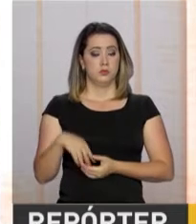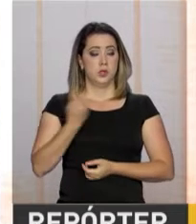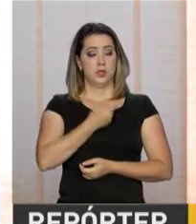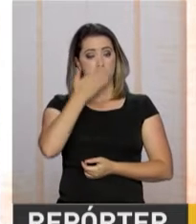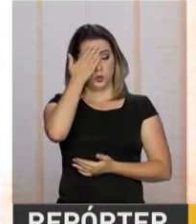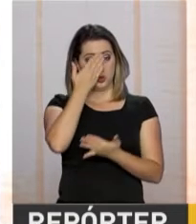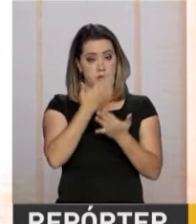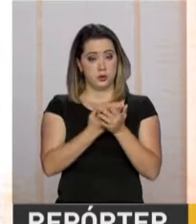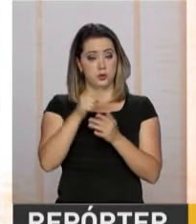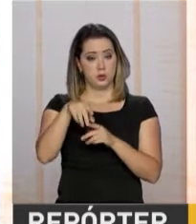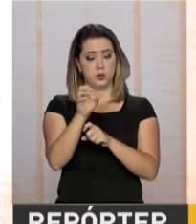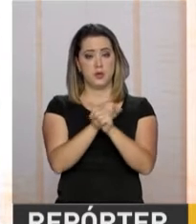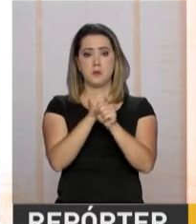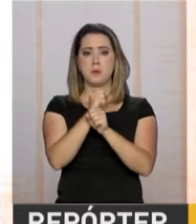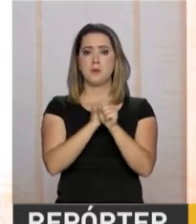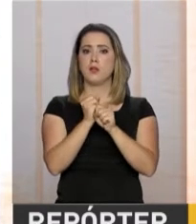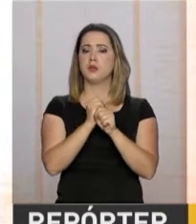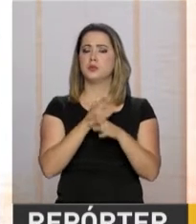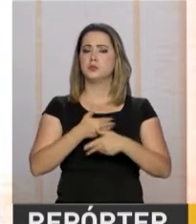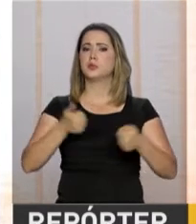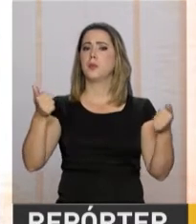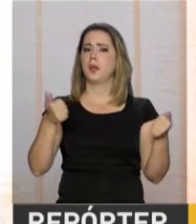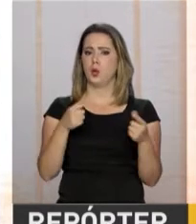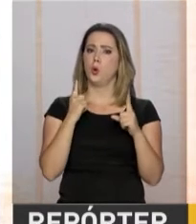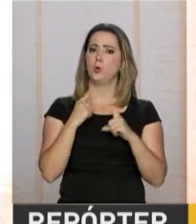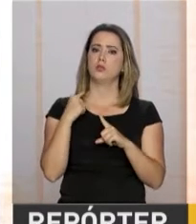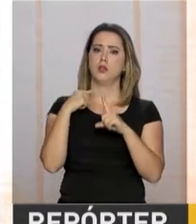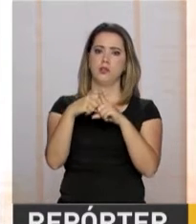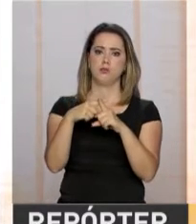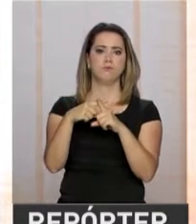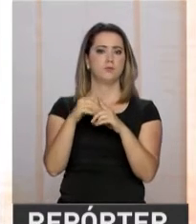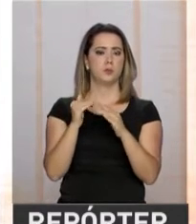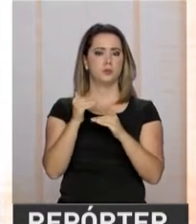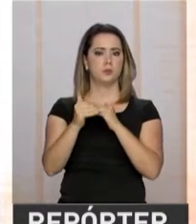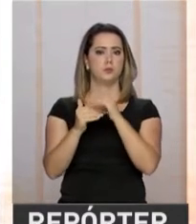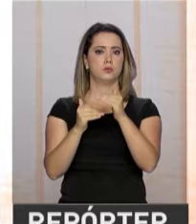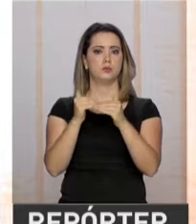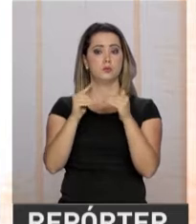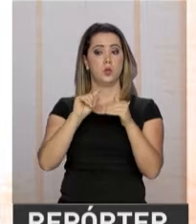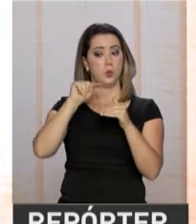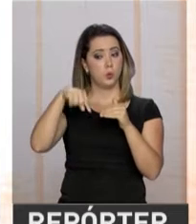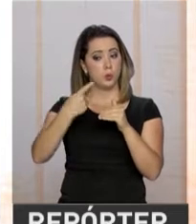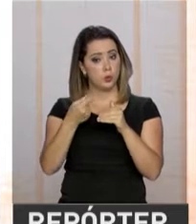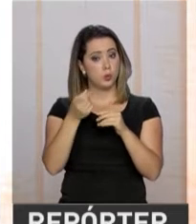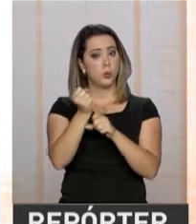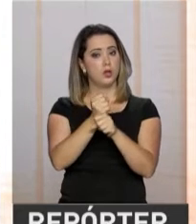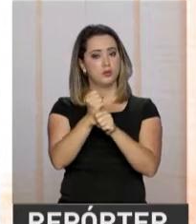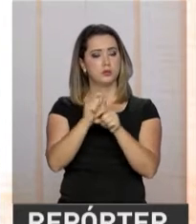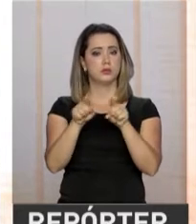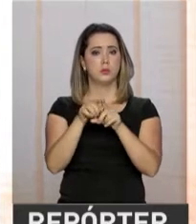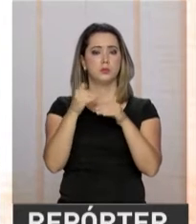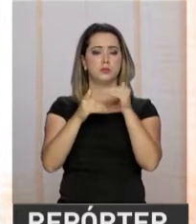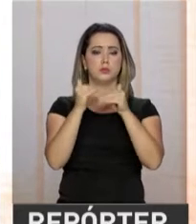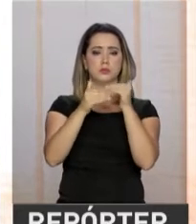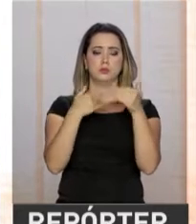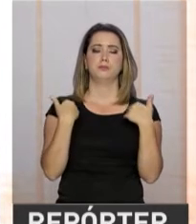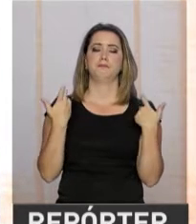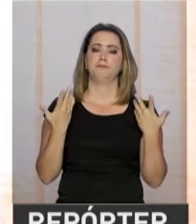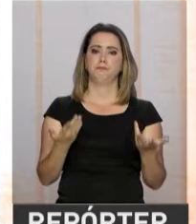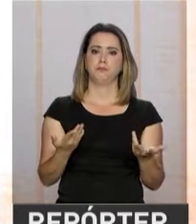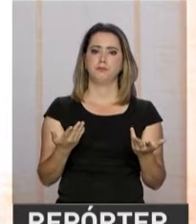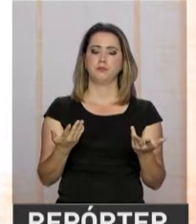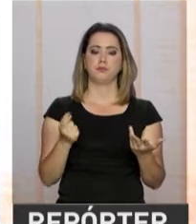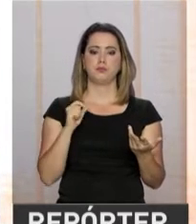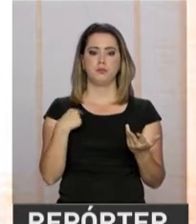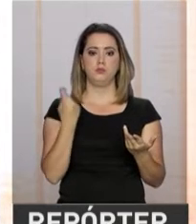crescimento depois de anos de queda e que o ano que vem também seja um ano de crescimento. Portanto,